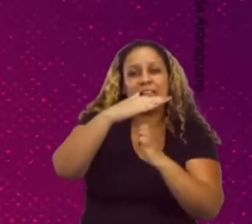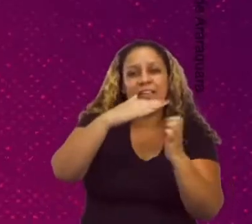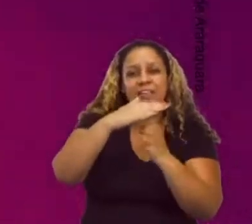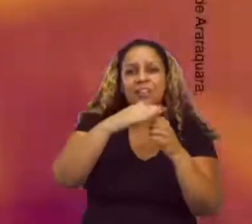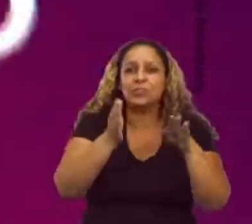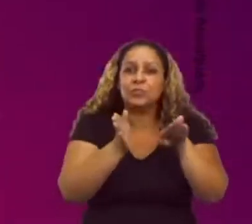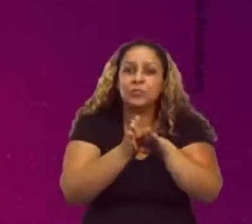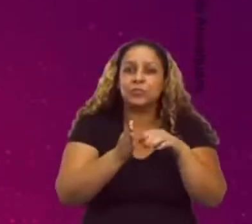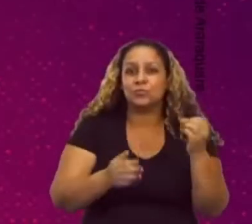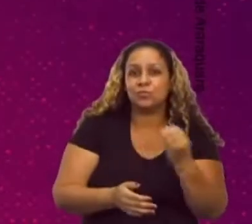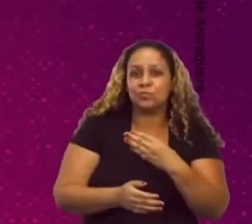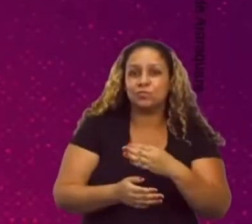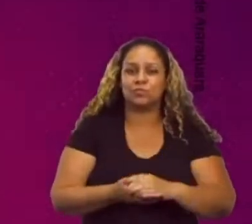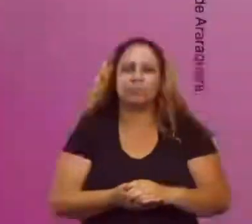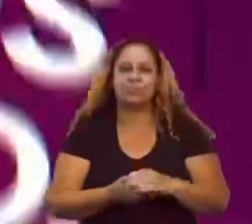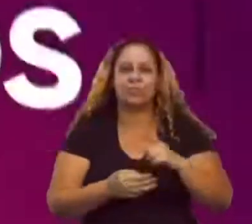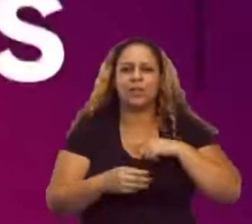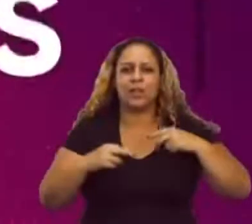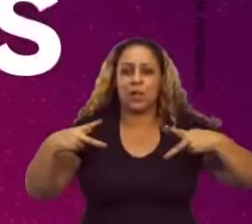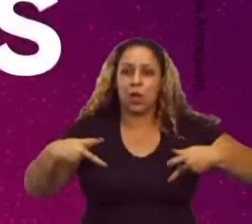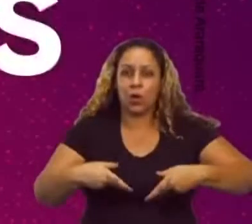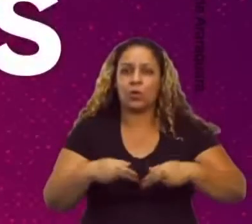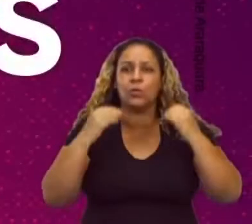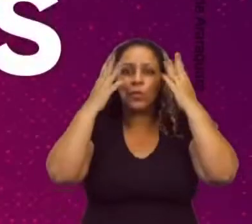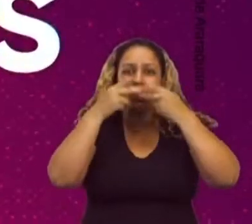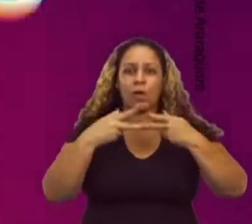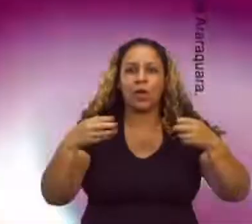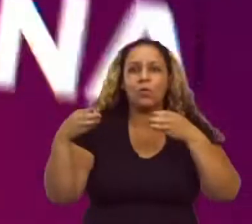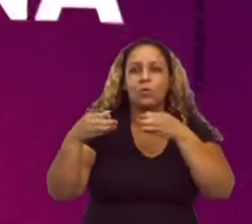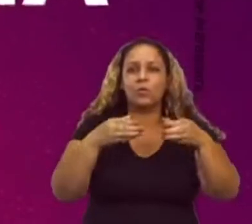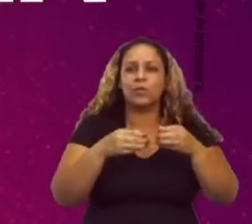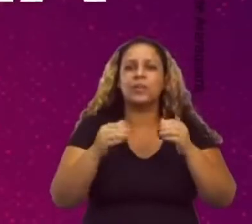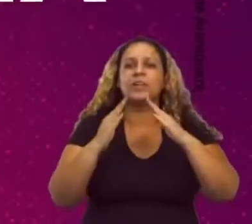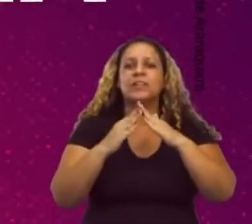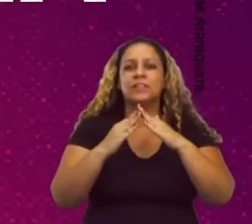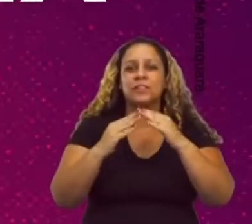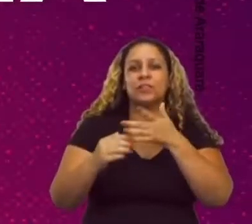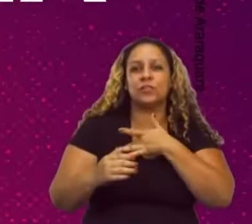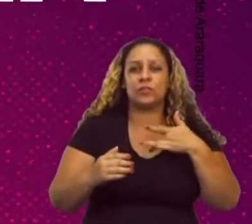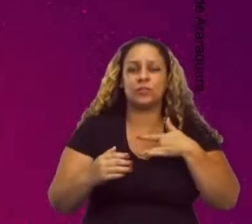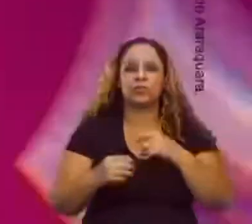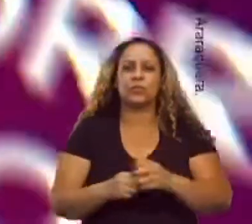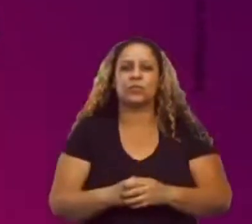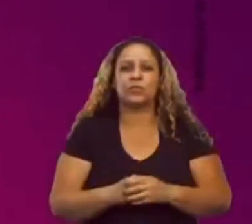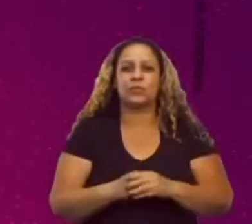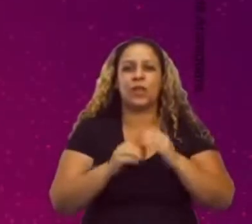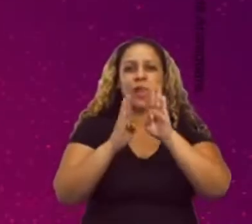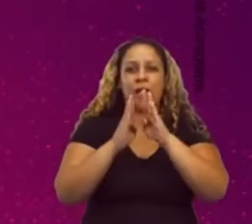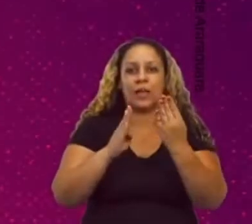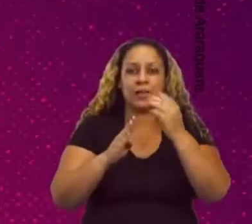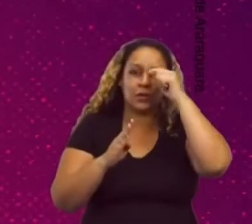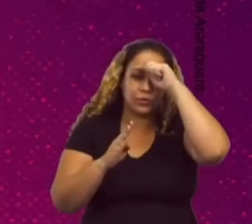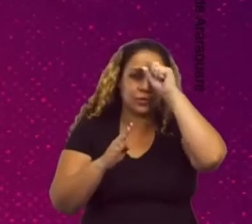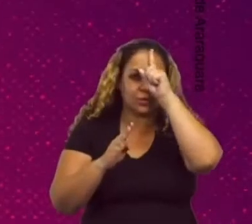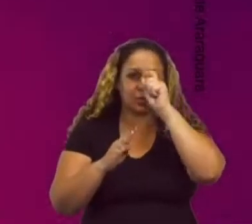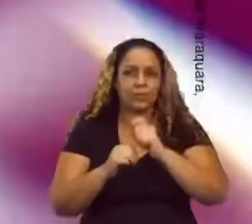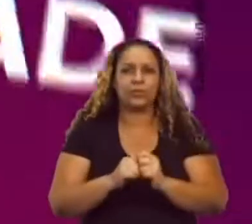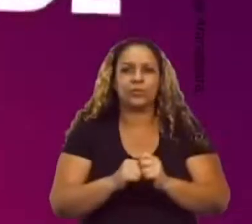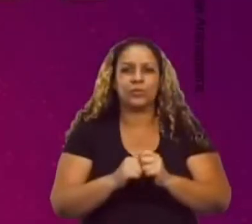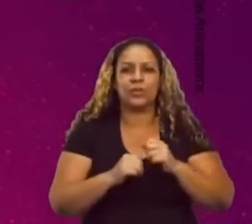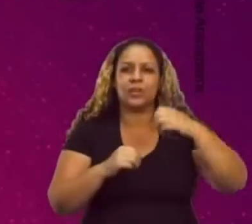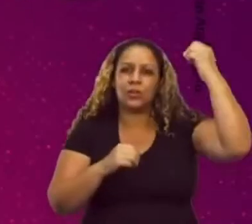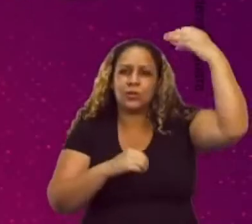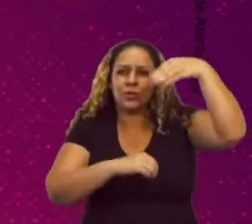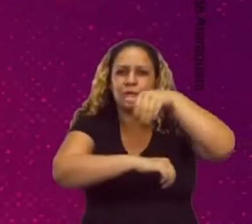de startups, novas empresas chegando, castração de animais nos bairros, saúde em casa e telemedicina, reabertura do pronto-socorro do